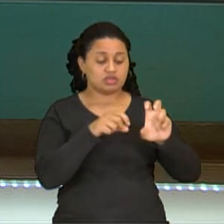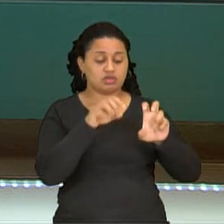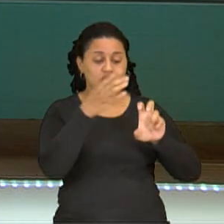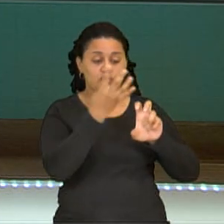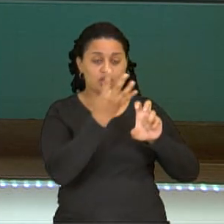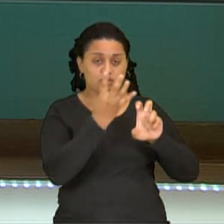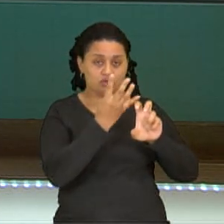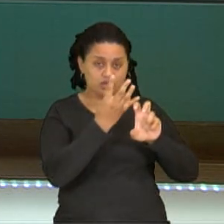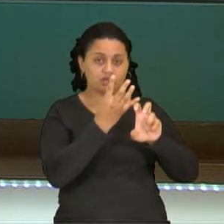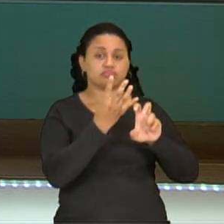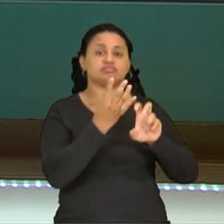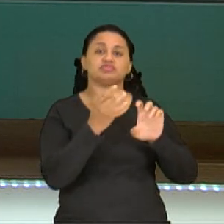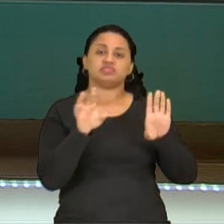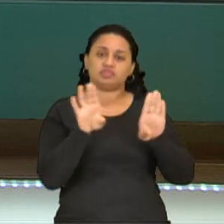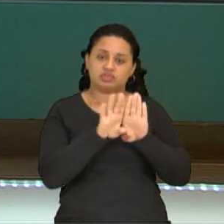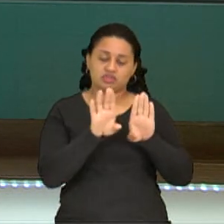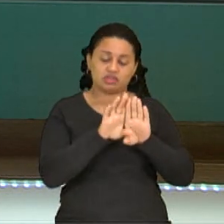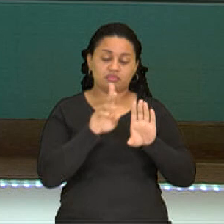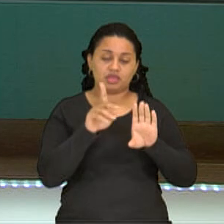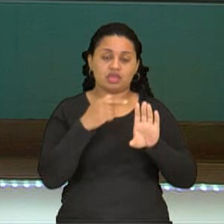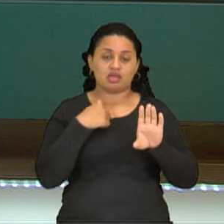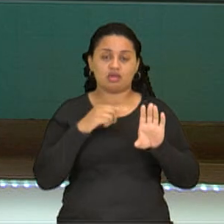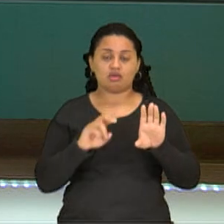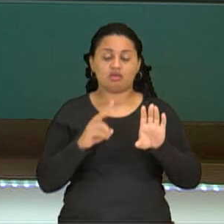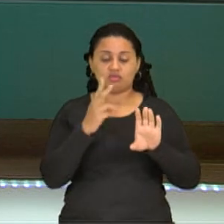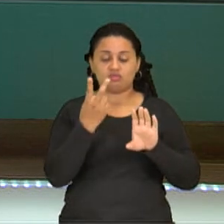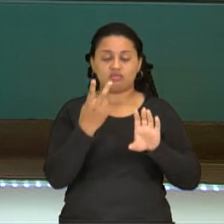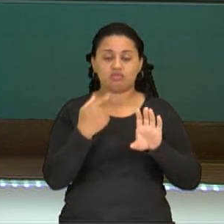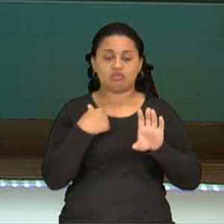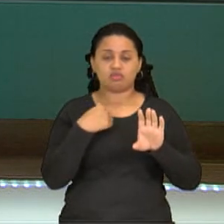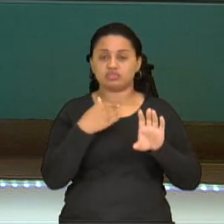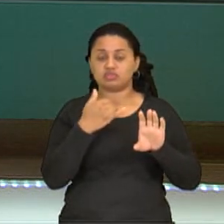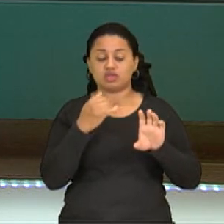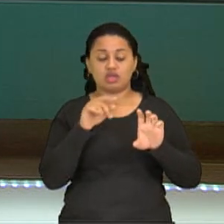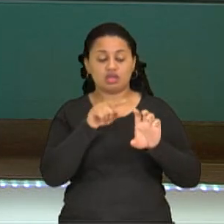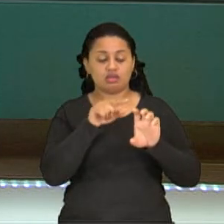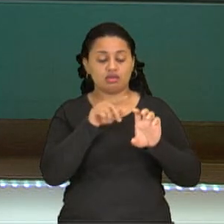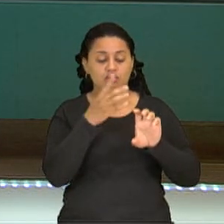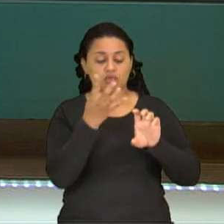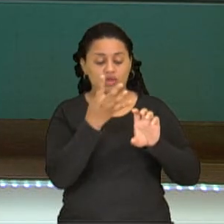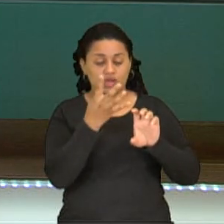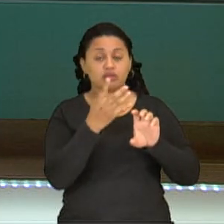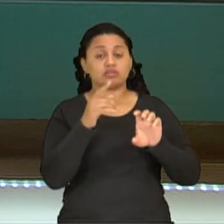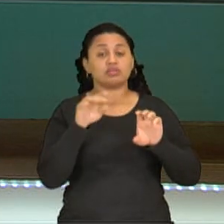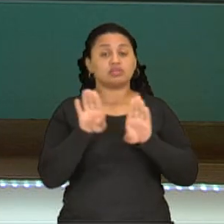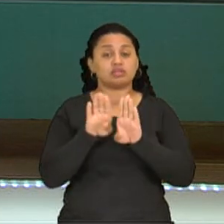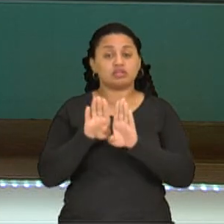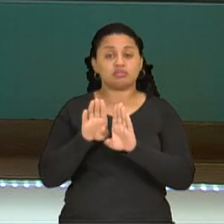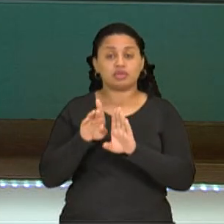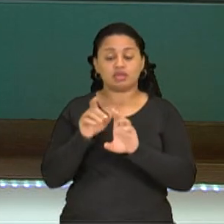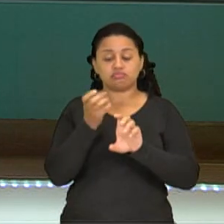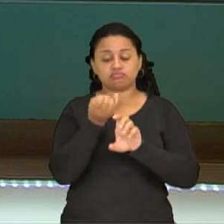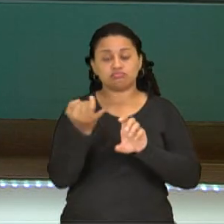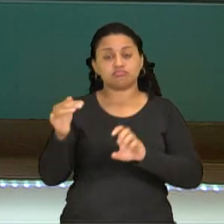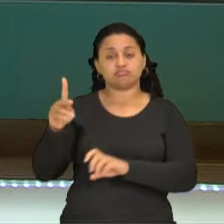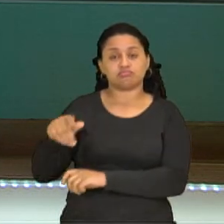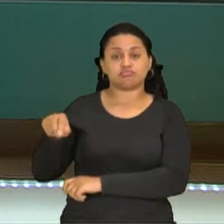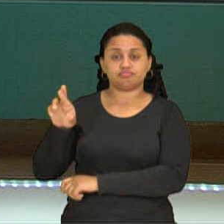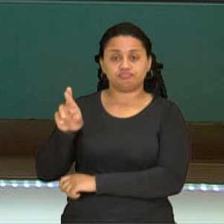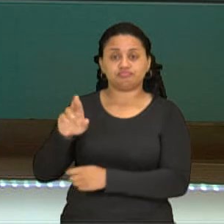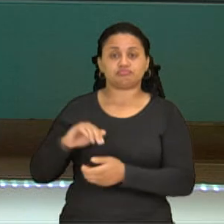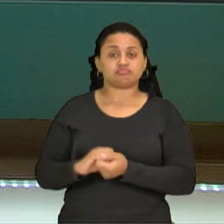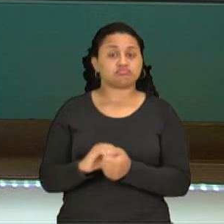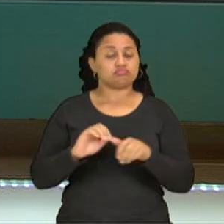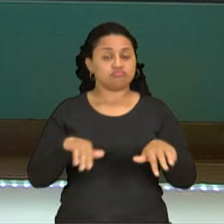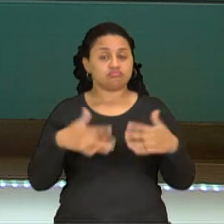quarta potência também é um valor positivo, né? Perdão, quarta potência, 4 também é um expoente par.